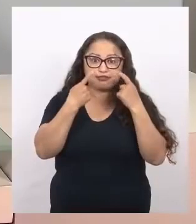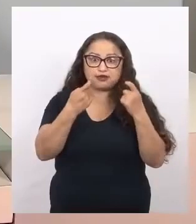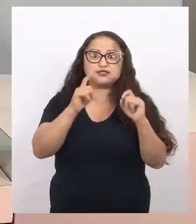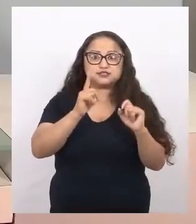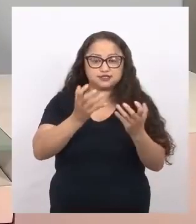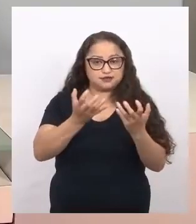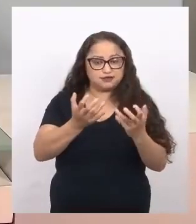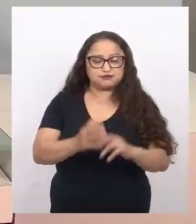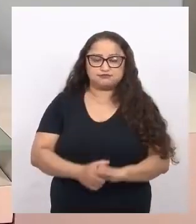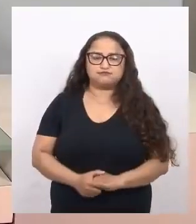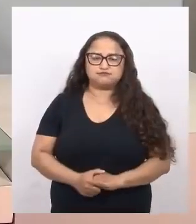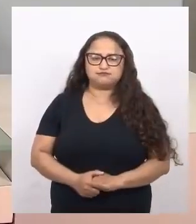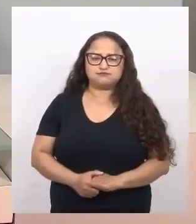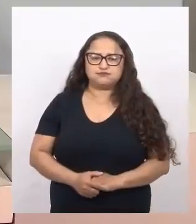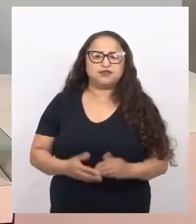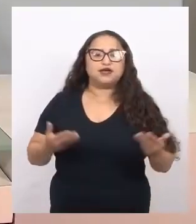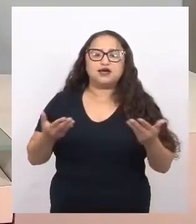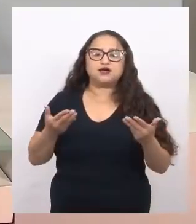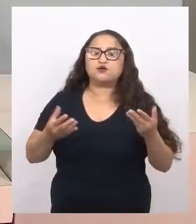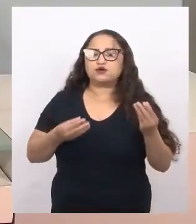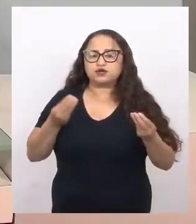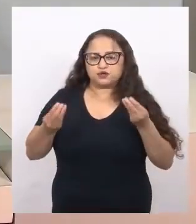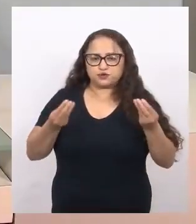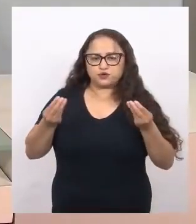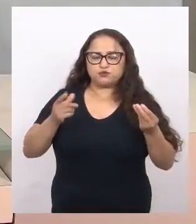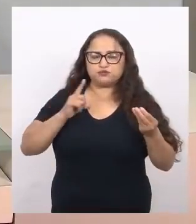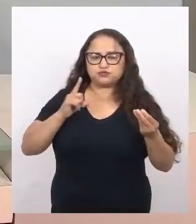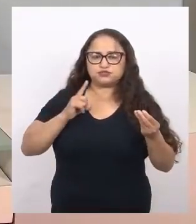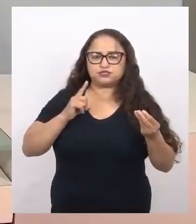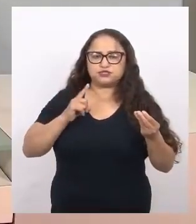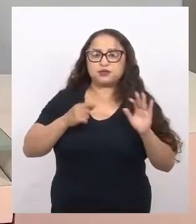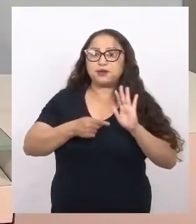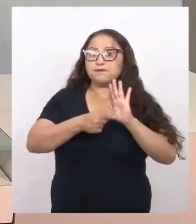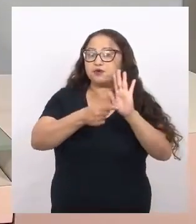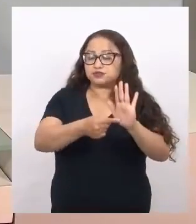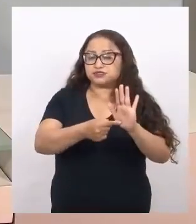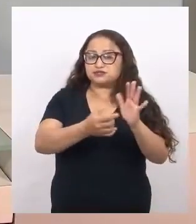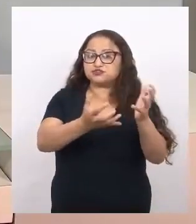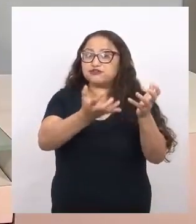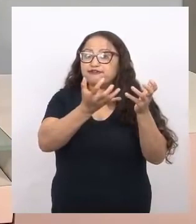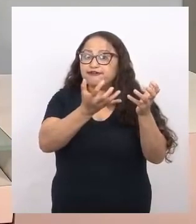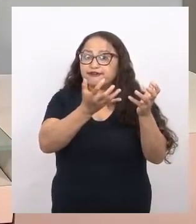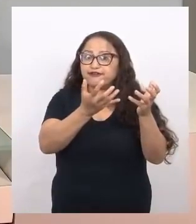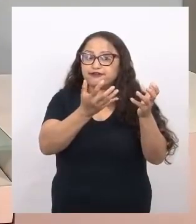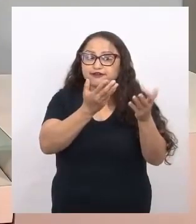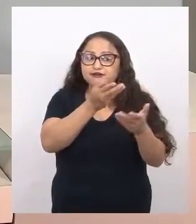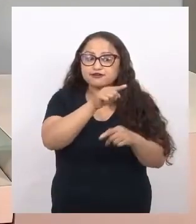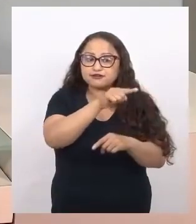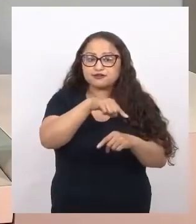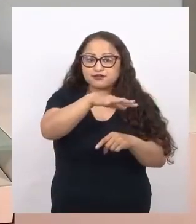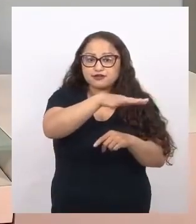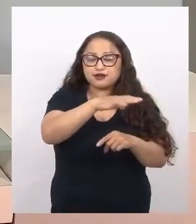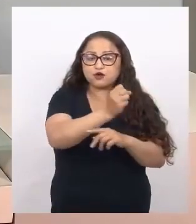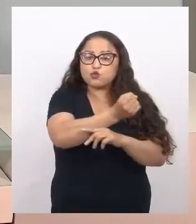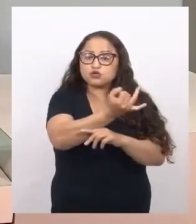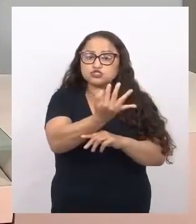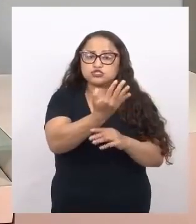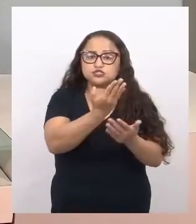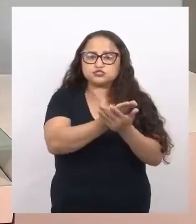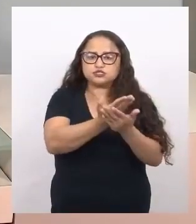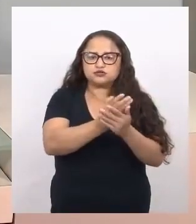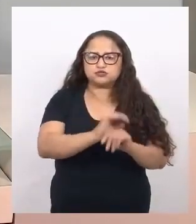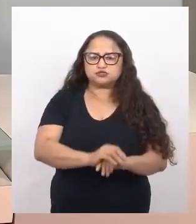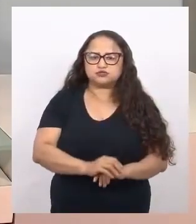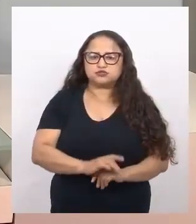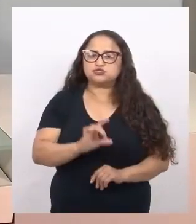Aqui, gente, agora a gente vai trazer como vai ser a manifestação de interesse do docente. É claro que só aqueles que estão nos acompanhando e são